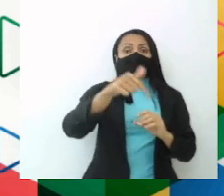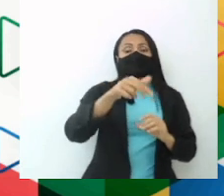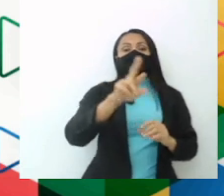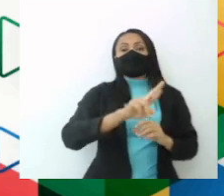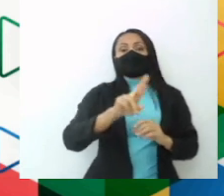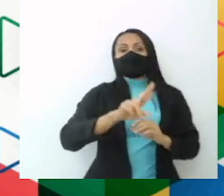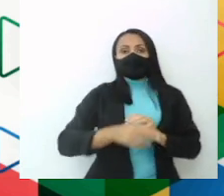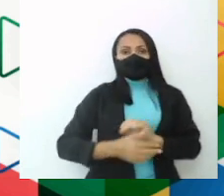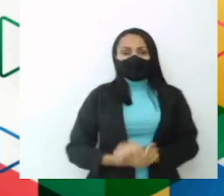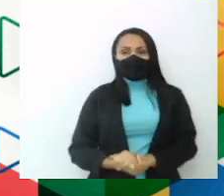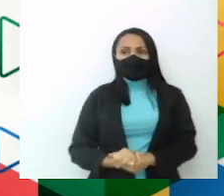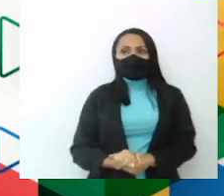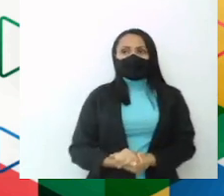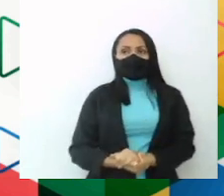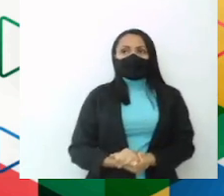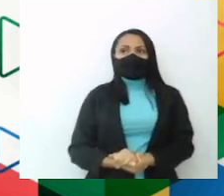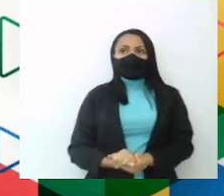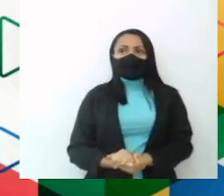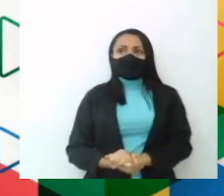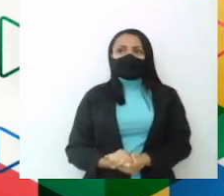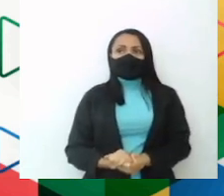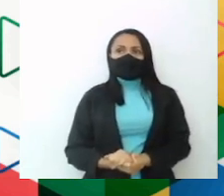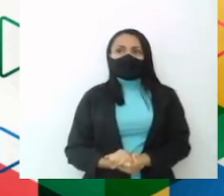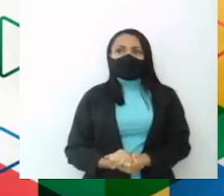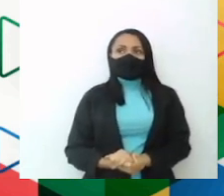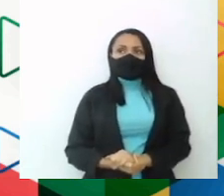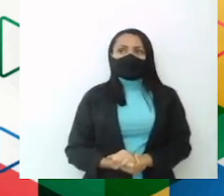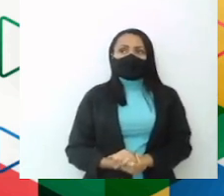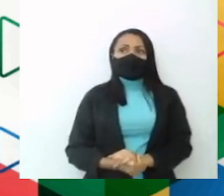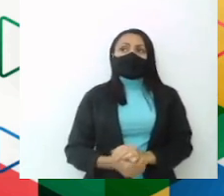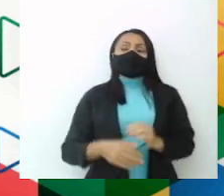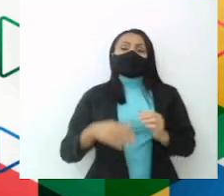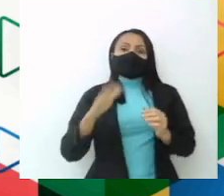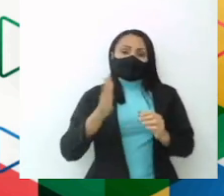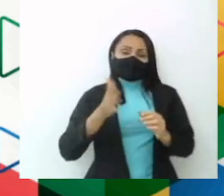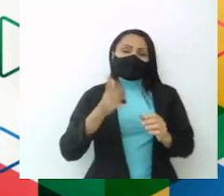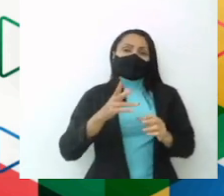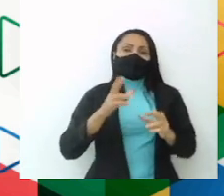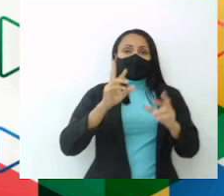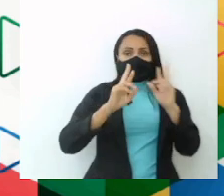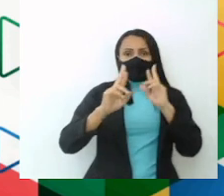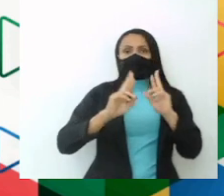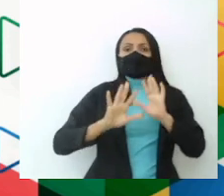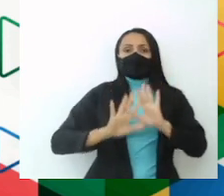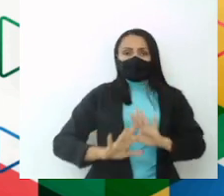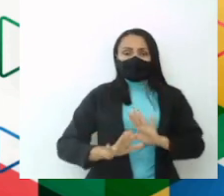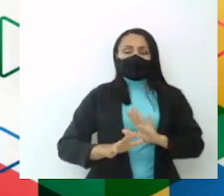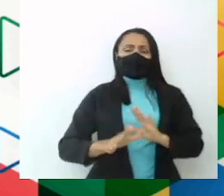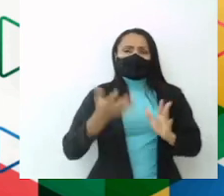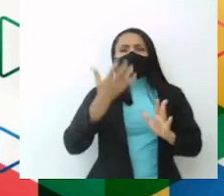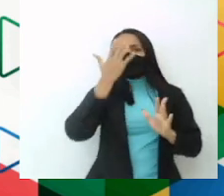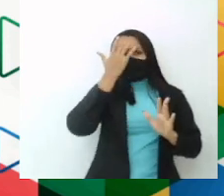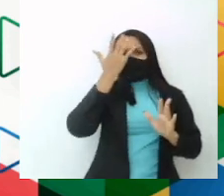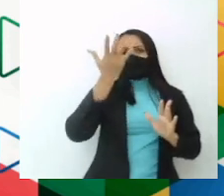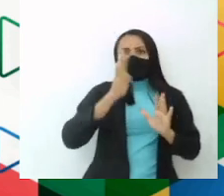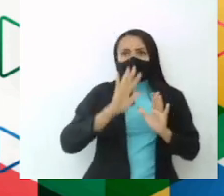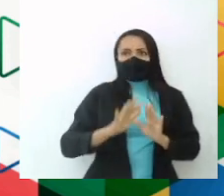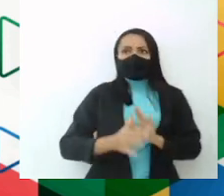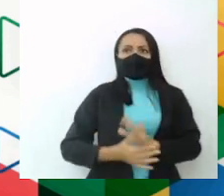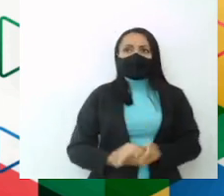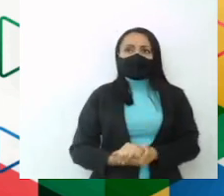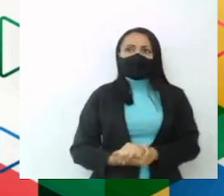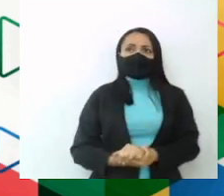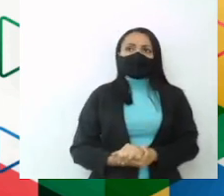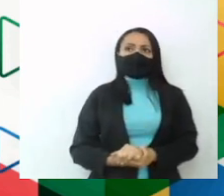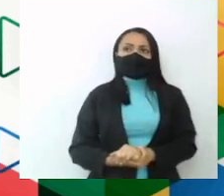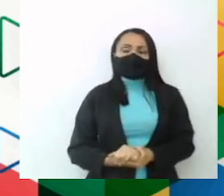7. Claro que eu acho que, olhando esse problema, você já resolveria sem essa técnica toda, né? Sem esse arrodeio